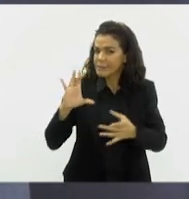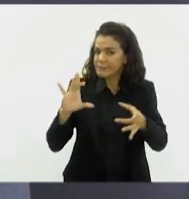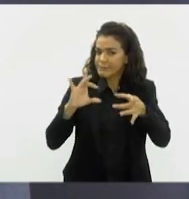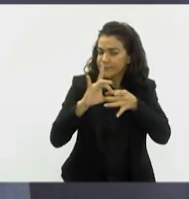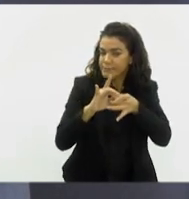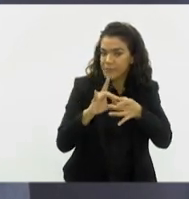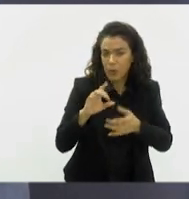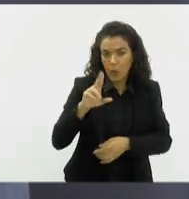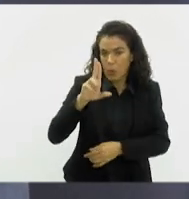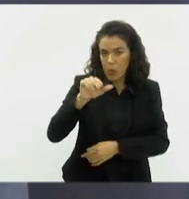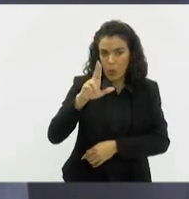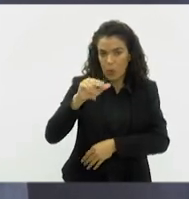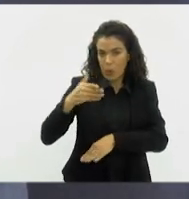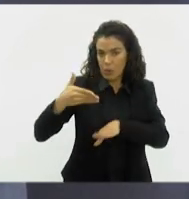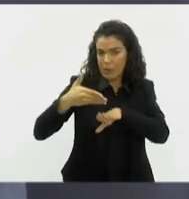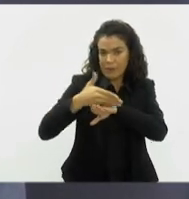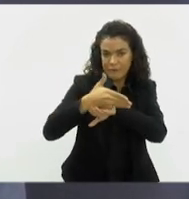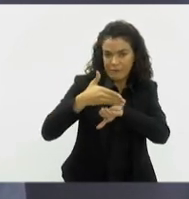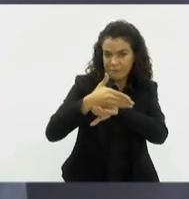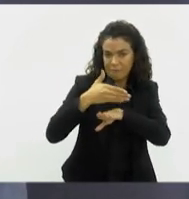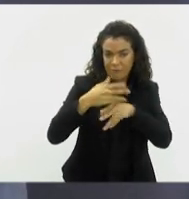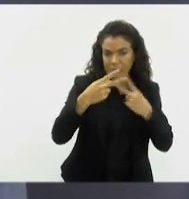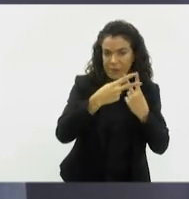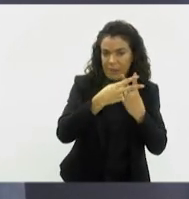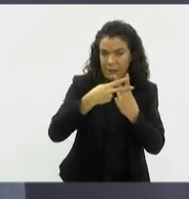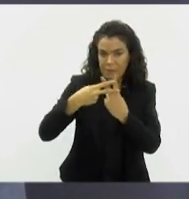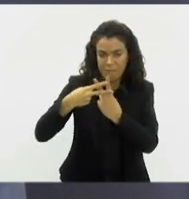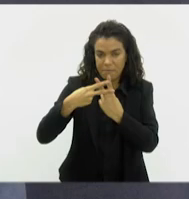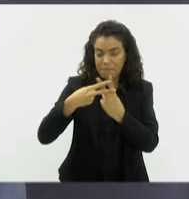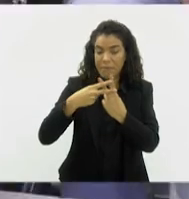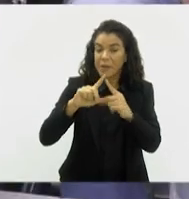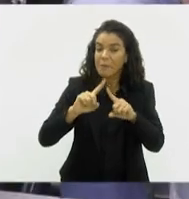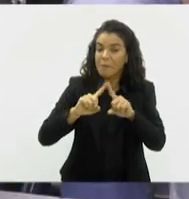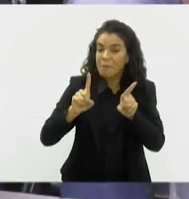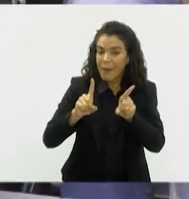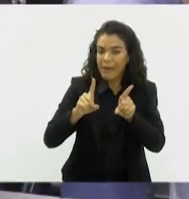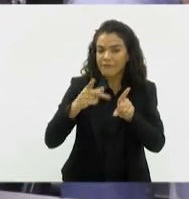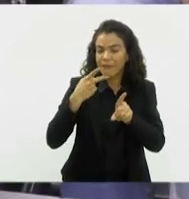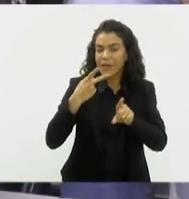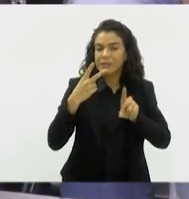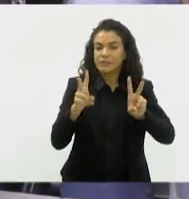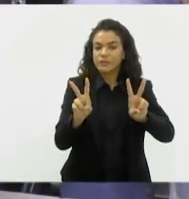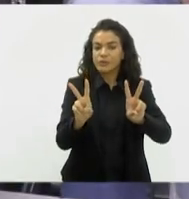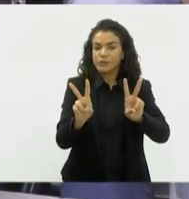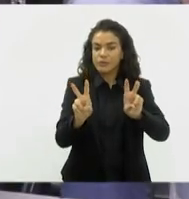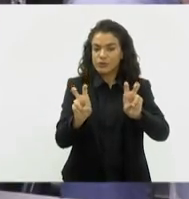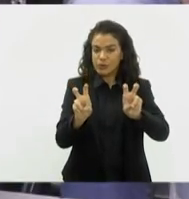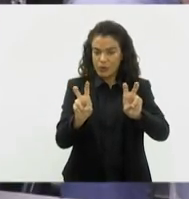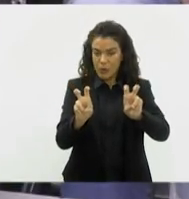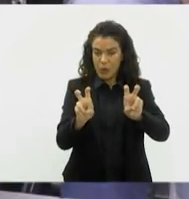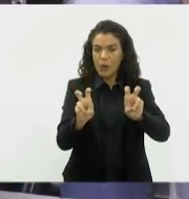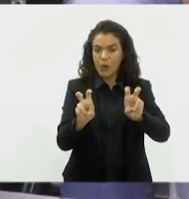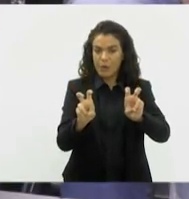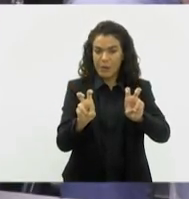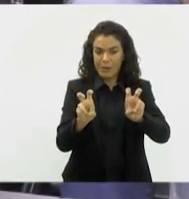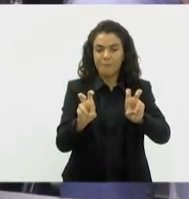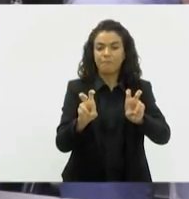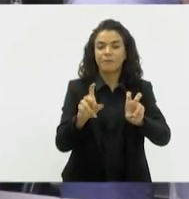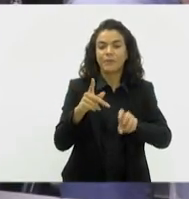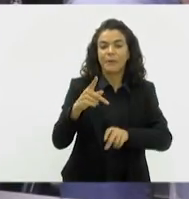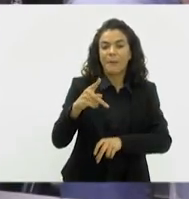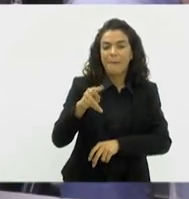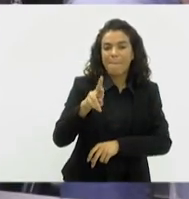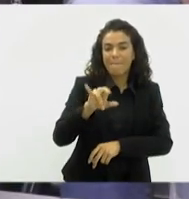nunca estive na unidade prisional, mas quando a gente fala nesse termo, privados de liberdade, a